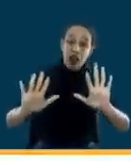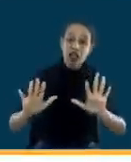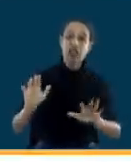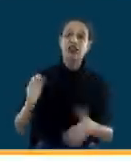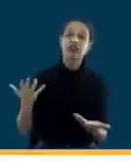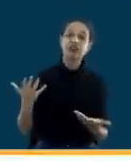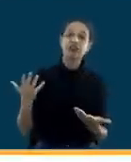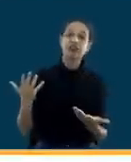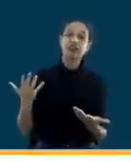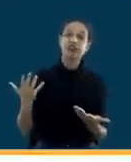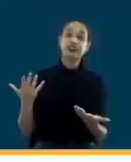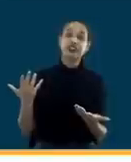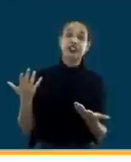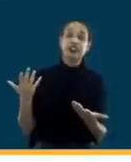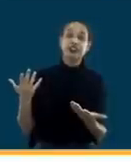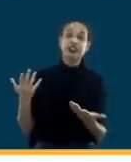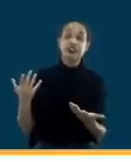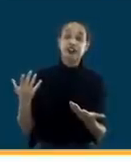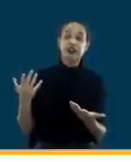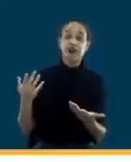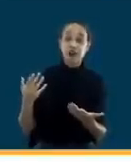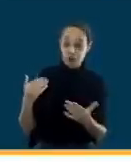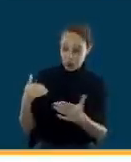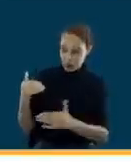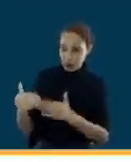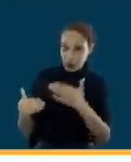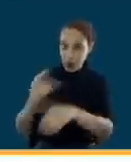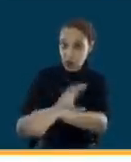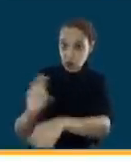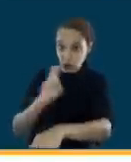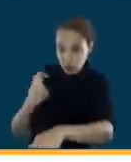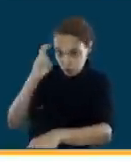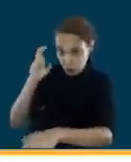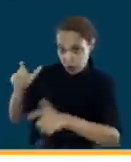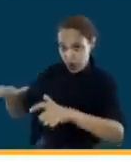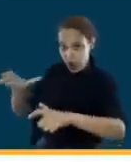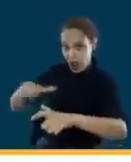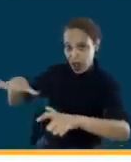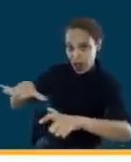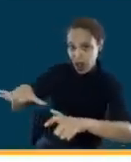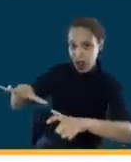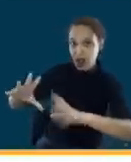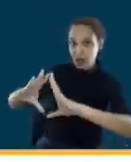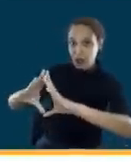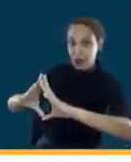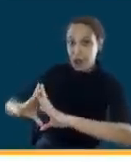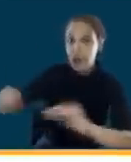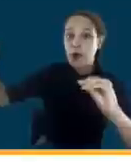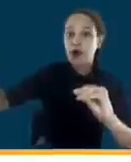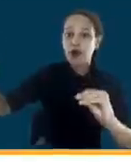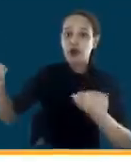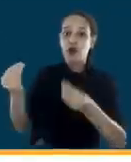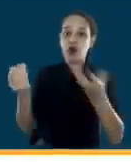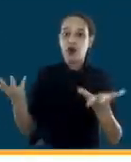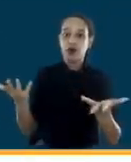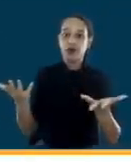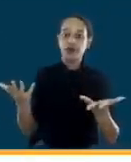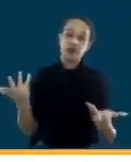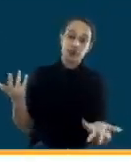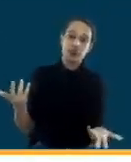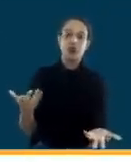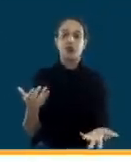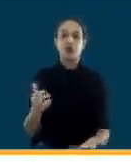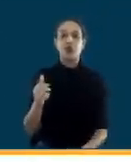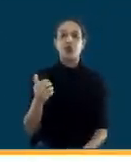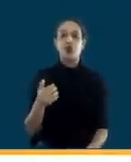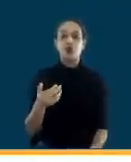tradição cultural de certo território, acaba simplesmente desaparecendo com a morte de um ancião, como nós tivemos recentemente,